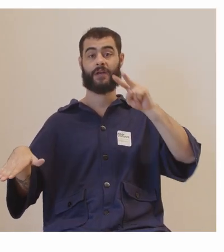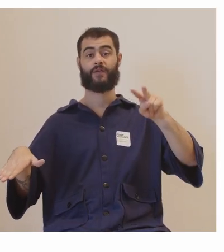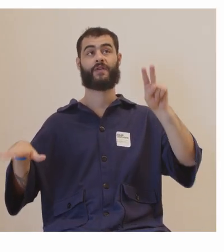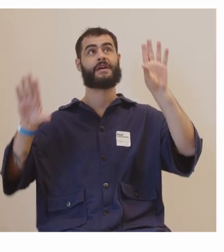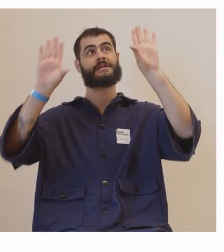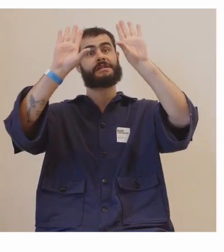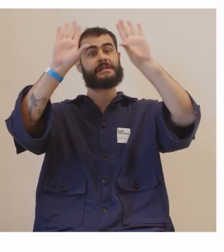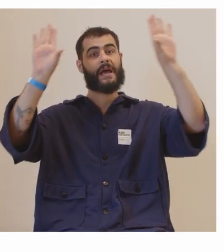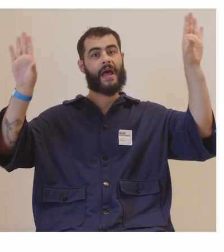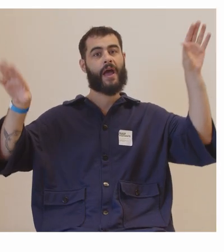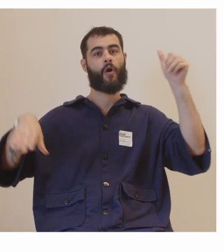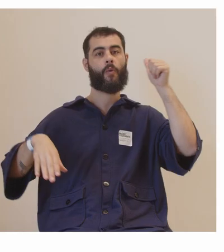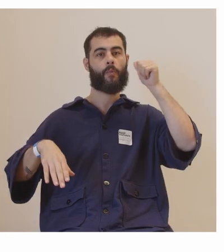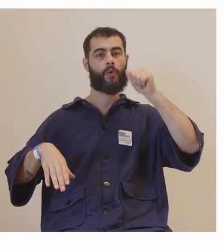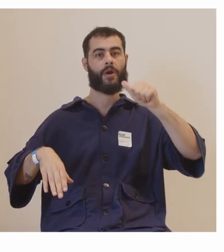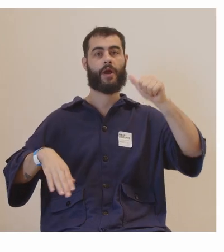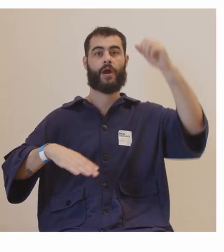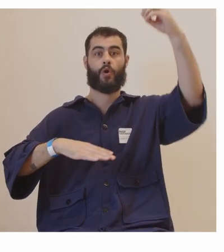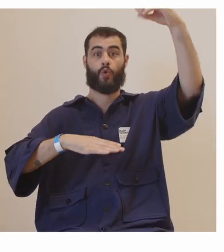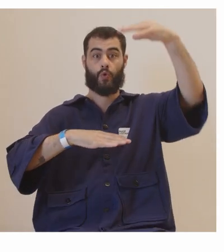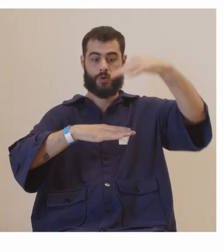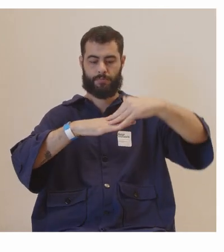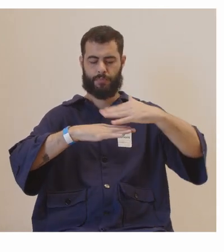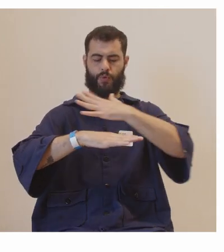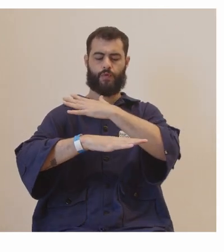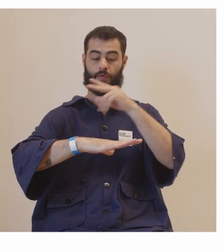refletidas nessa superfície, né?